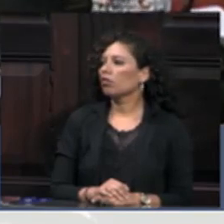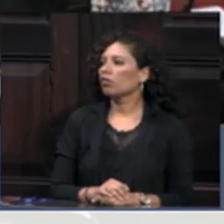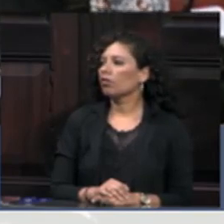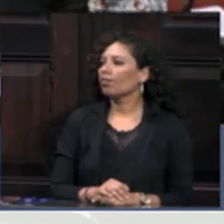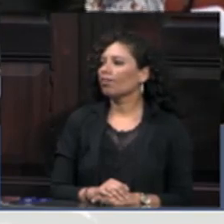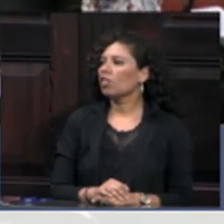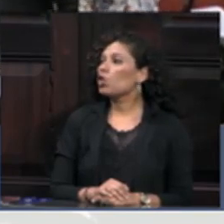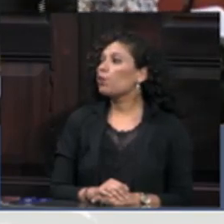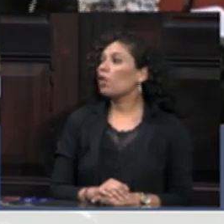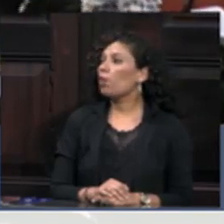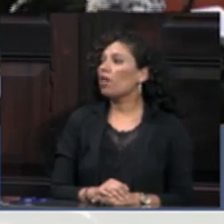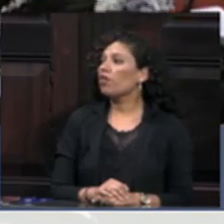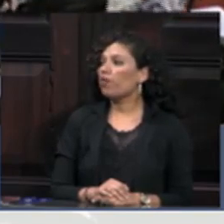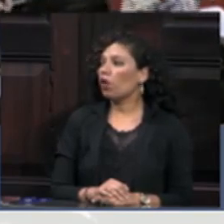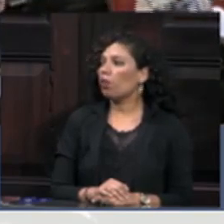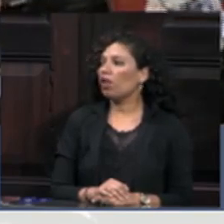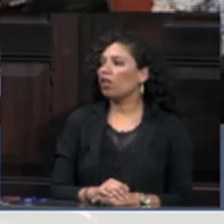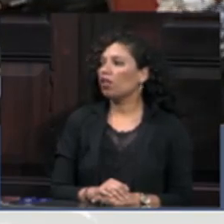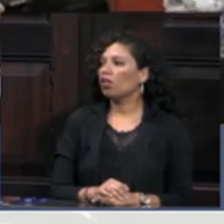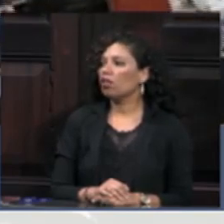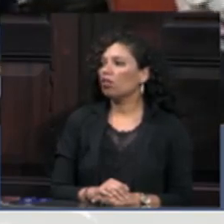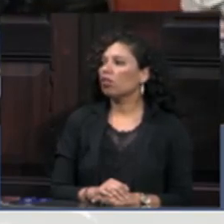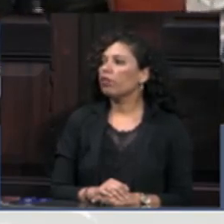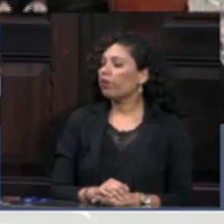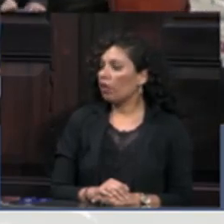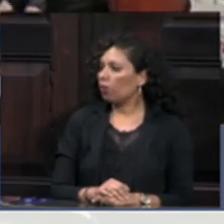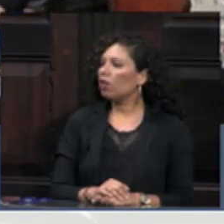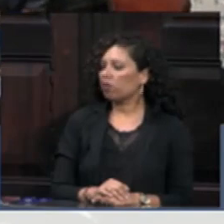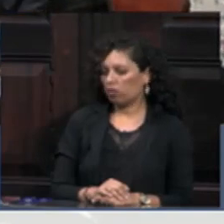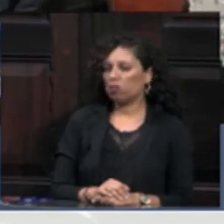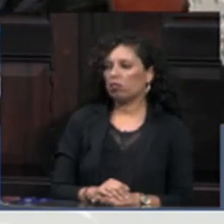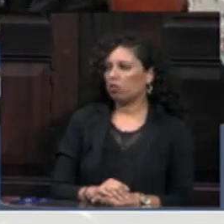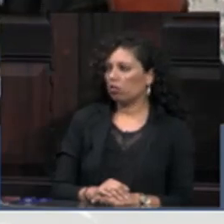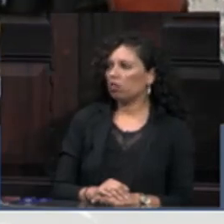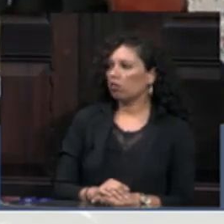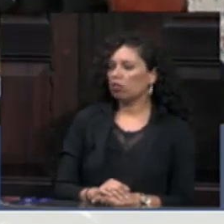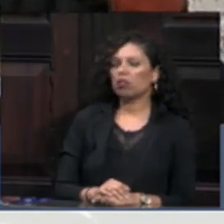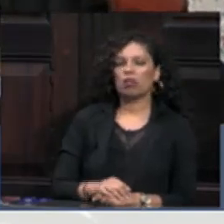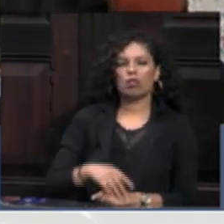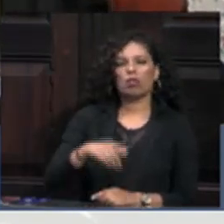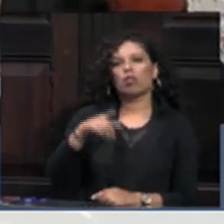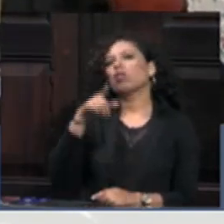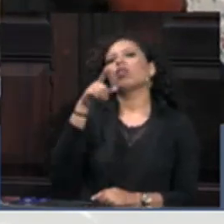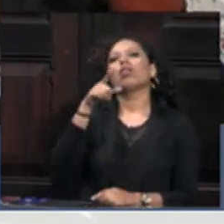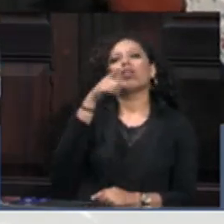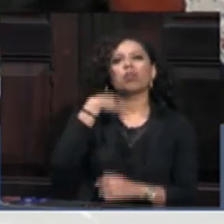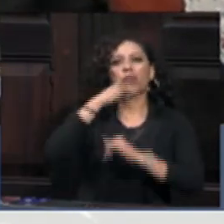Marcos, esse está no acordo pela derrubada. Está no acordo pela derrubada.